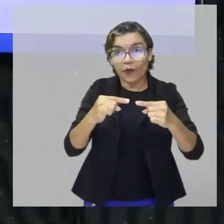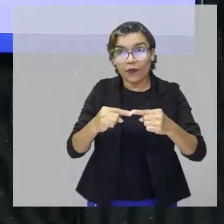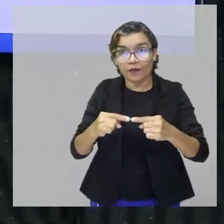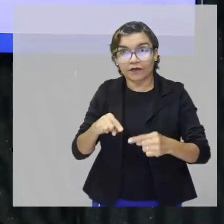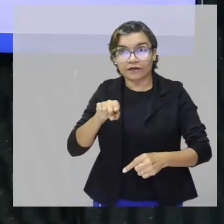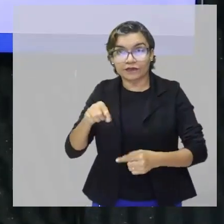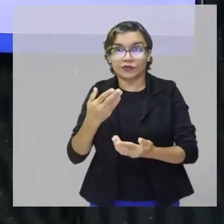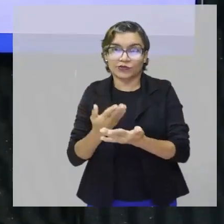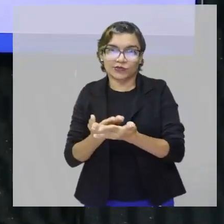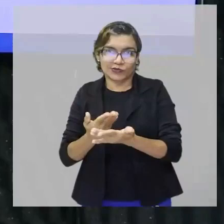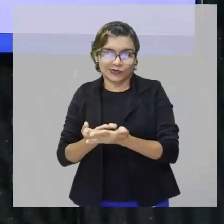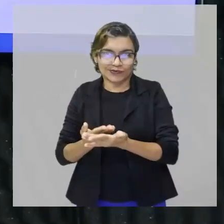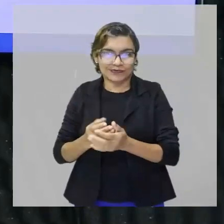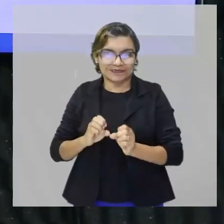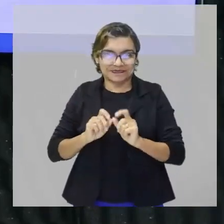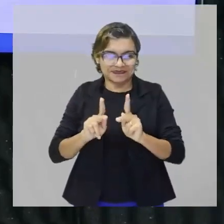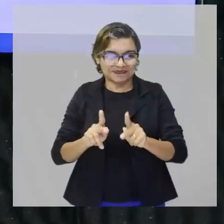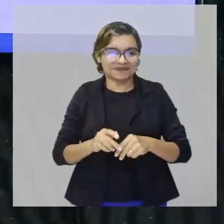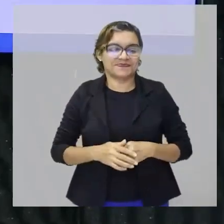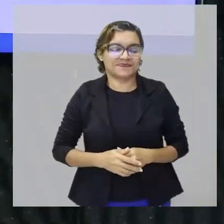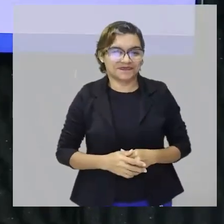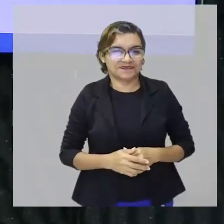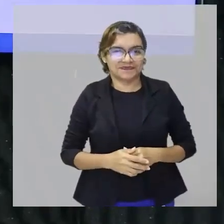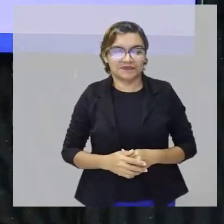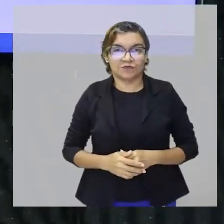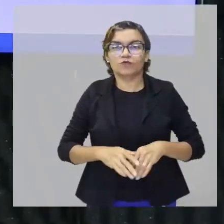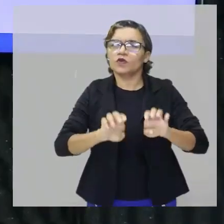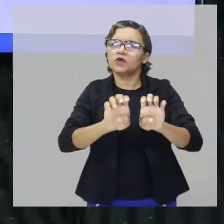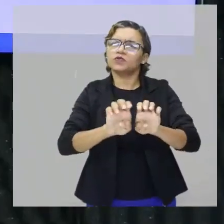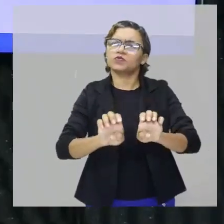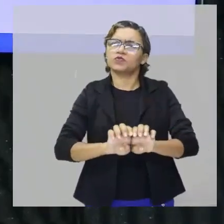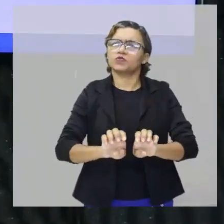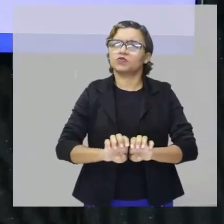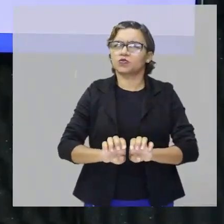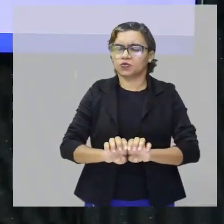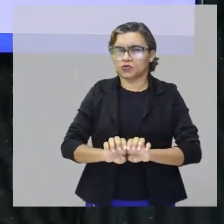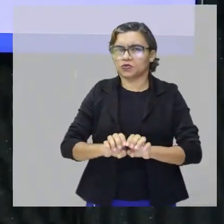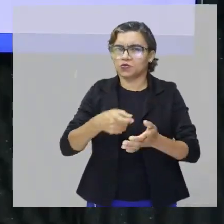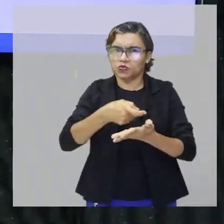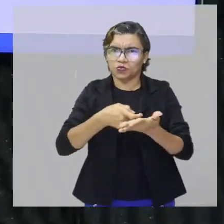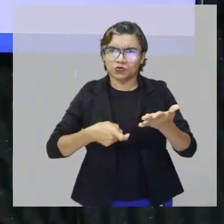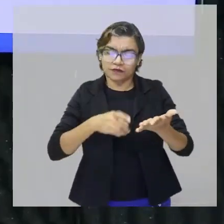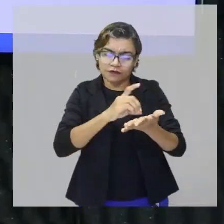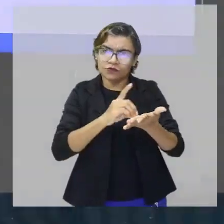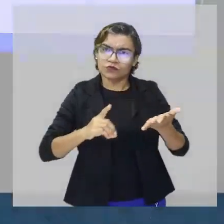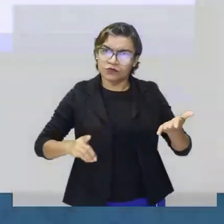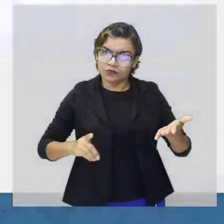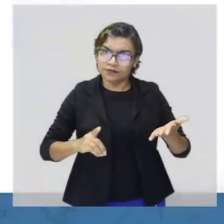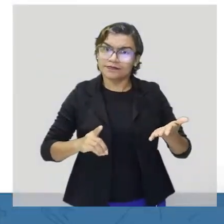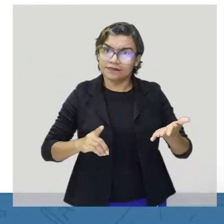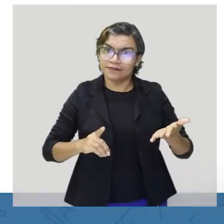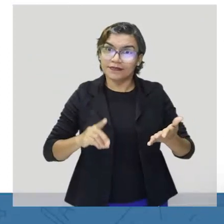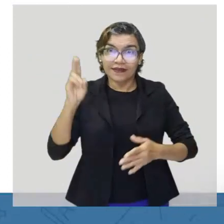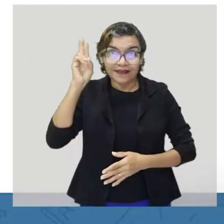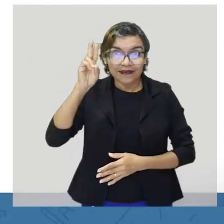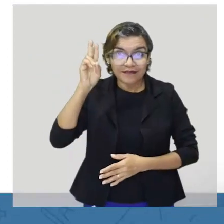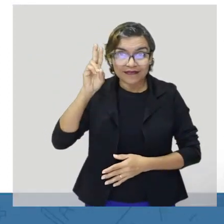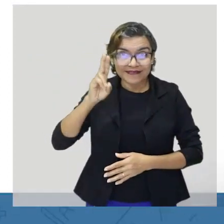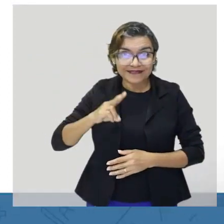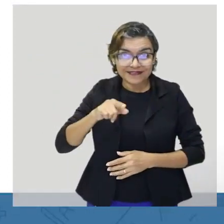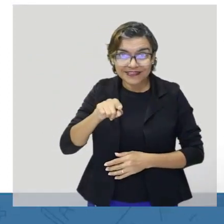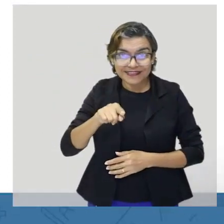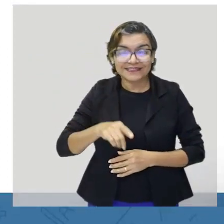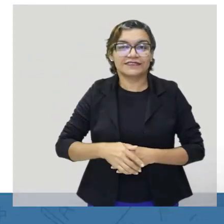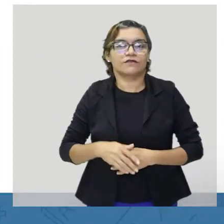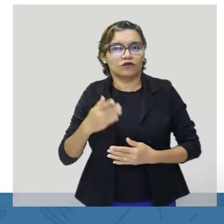ao longo do tempo. E qual é a estrutura de um texto dissertativo? Vamos lá relembrar? Com certeza vocês